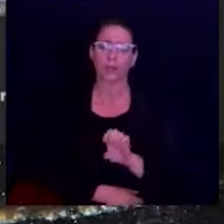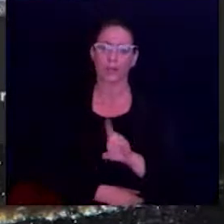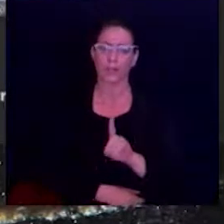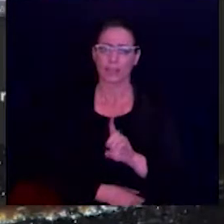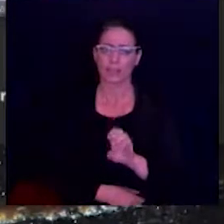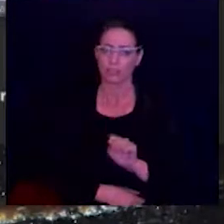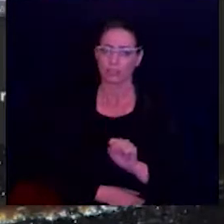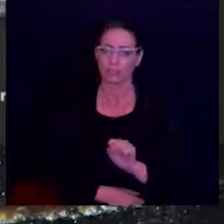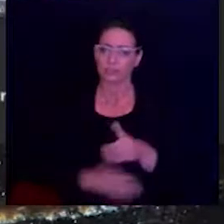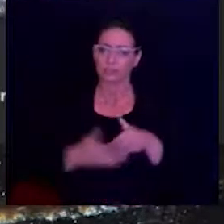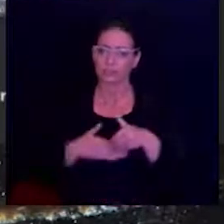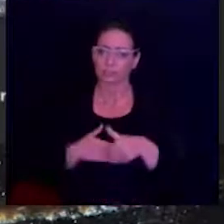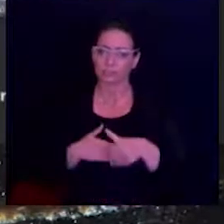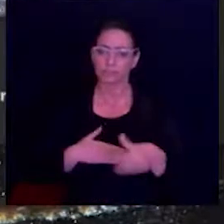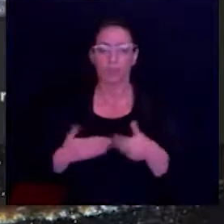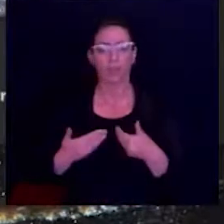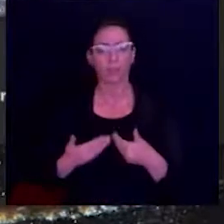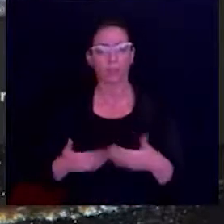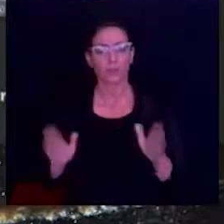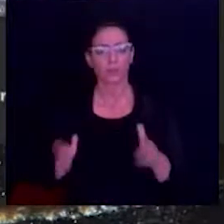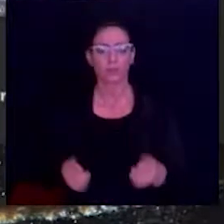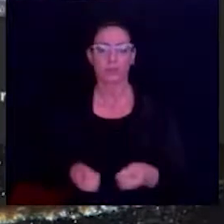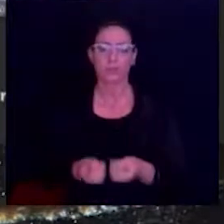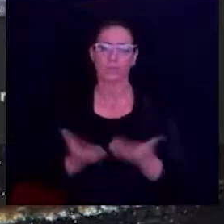procederá à abertura desta cerimônia.